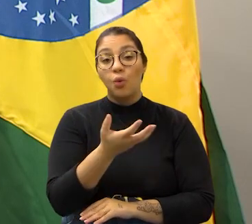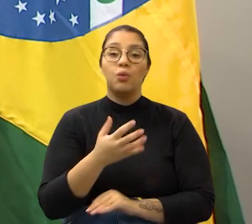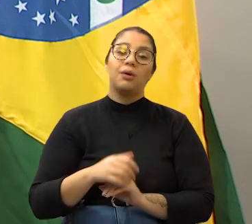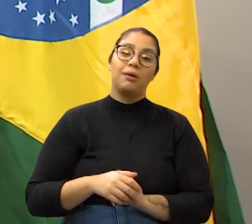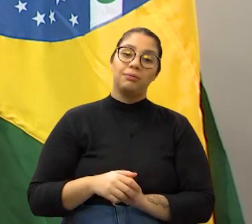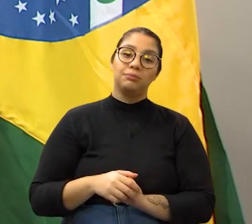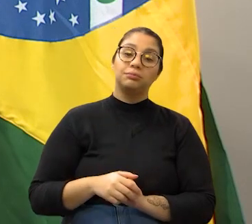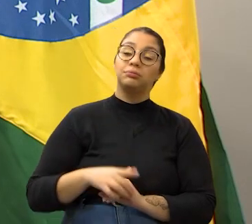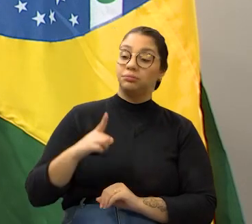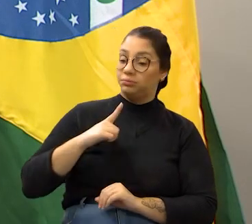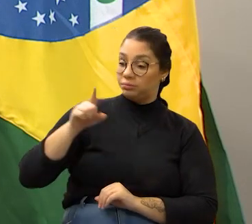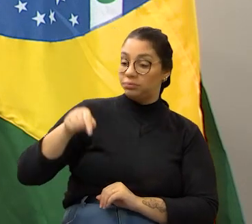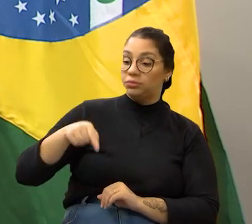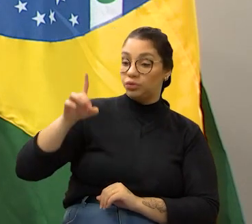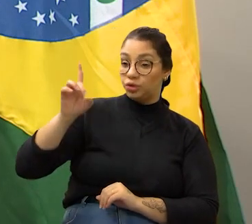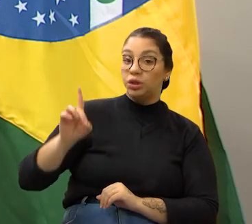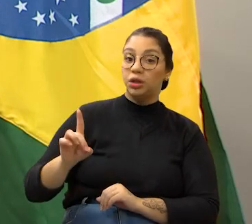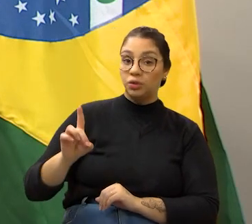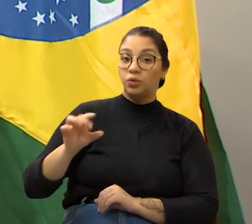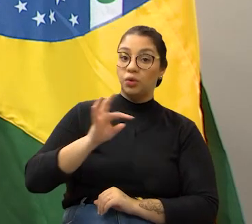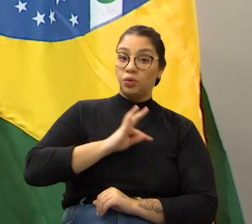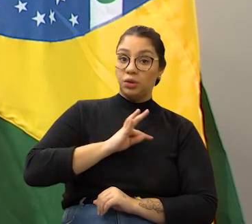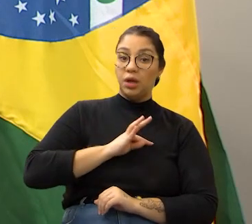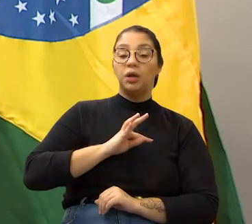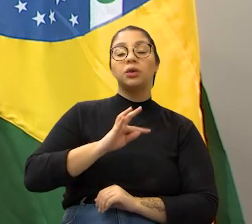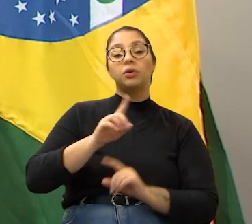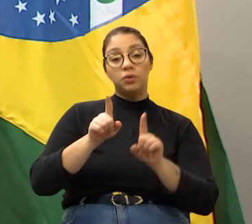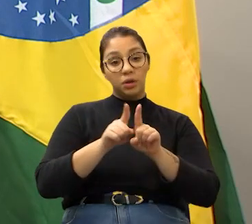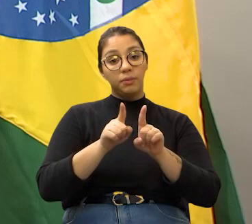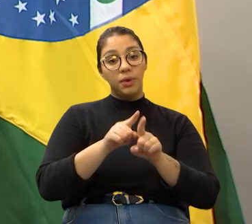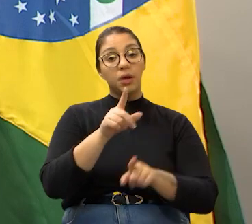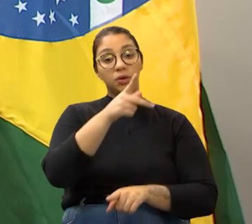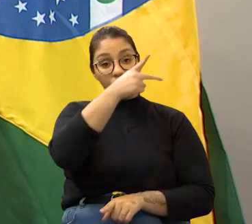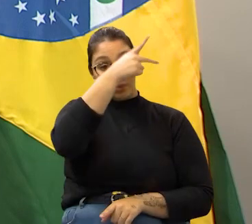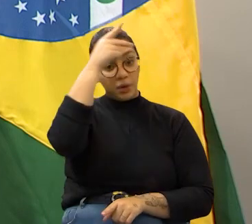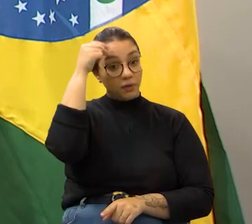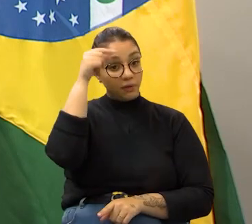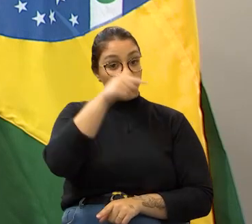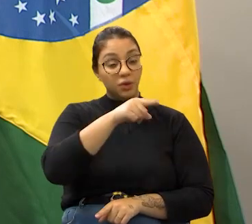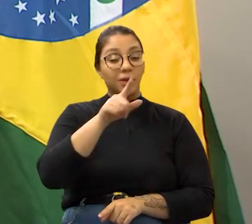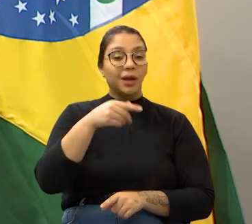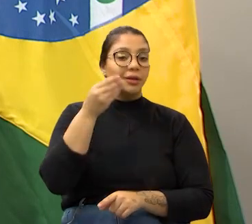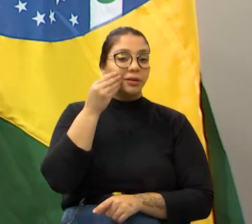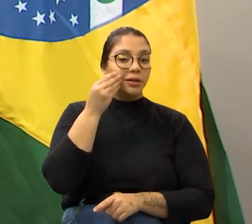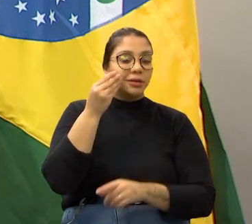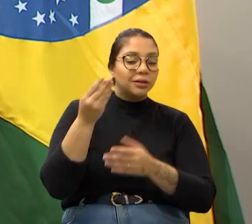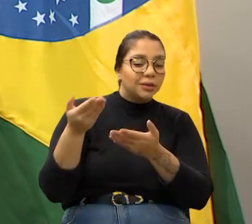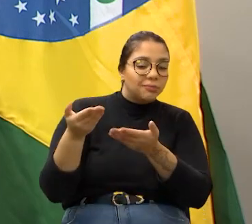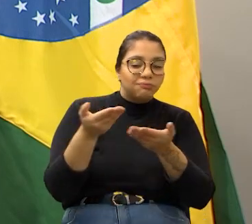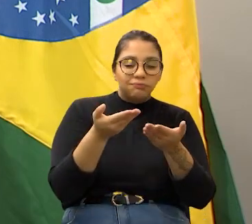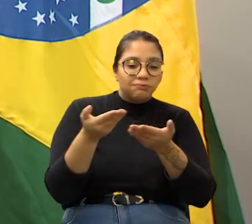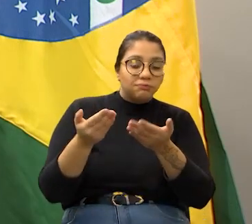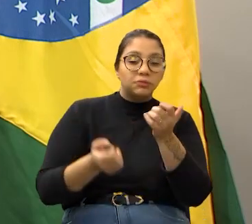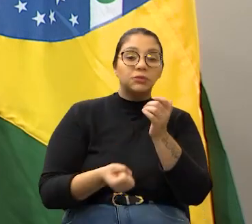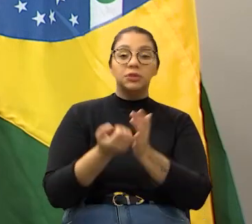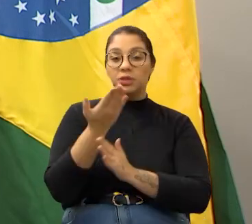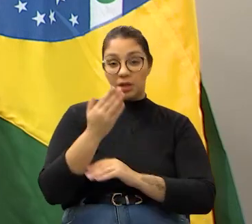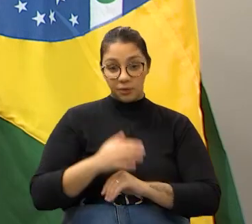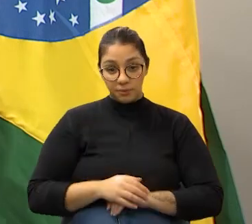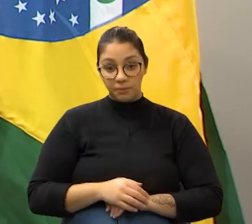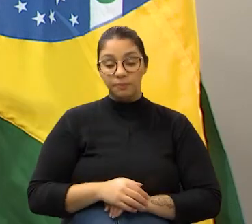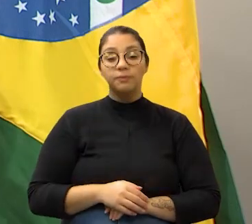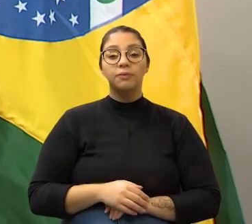intenção, tanto do diretor do Instituto Técnico Federal quanto do prefeito, de tentar viabilizar isso.